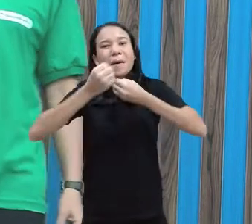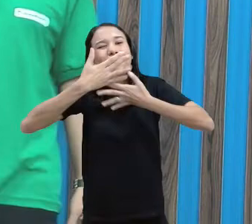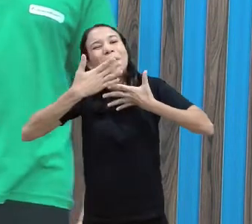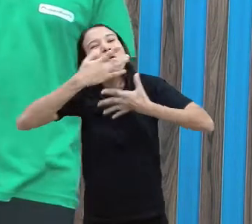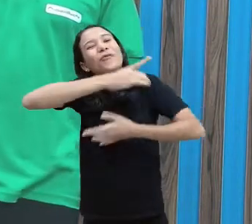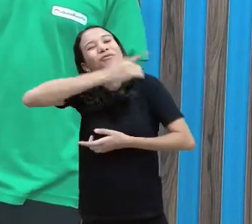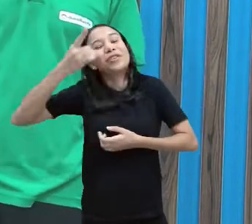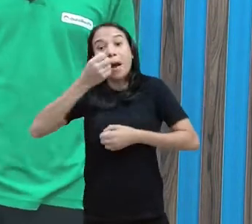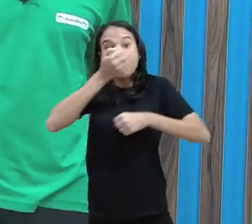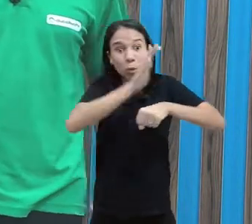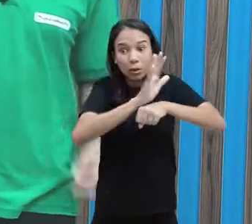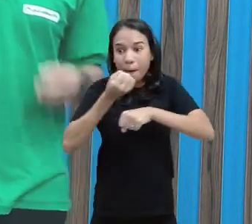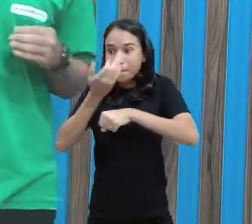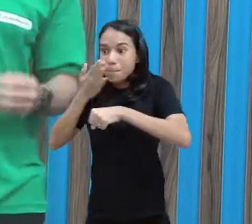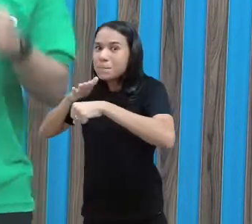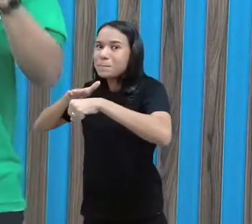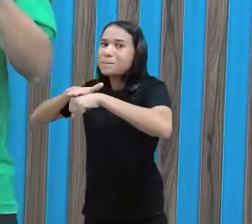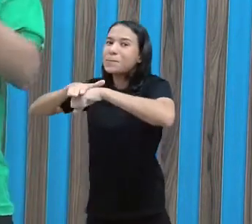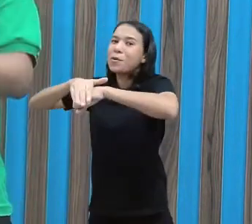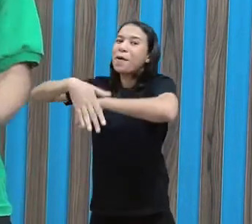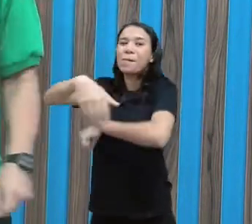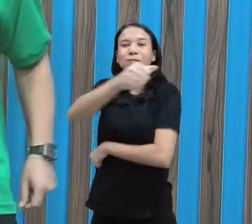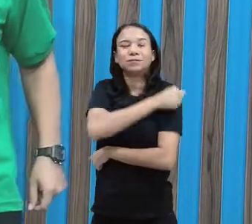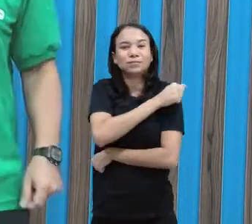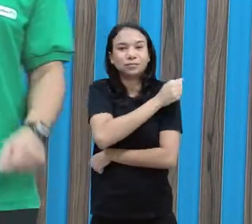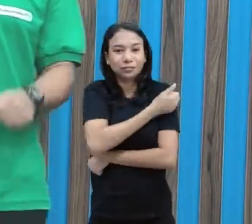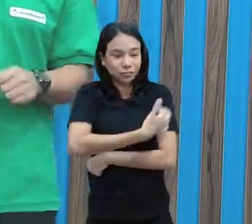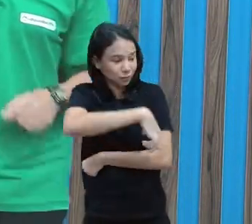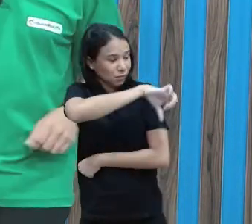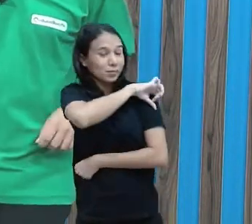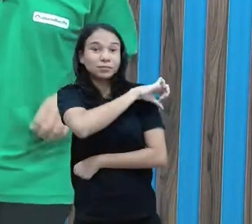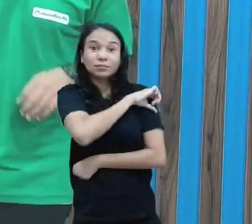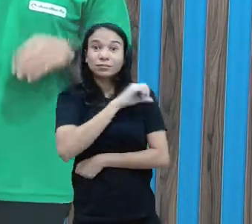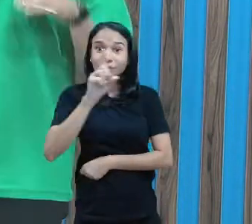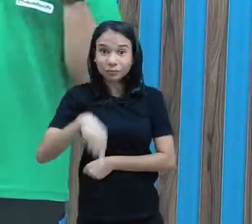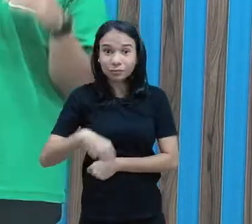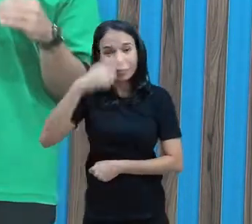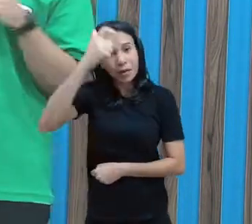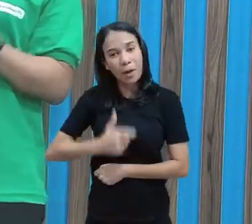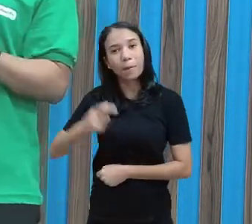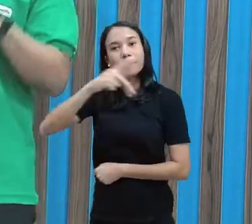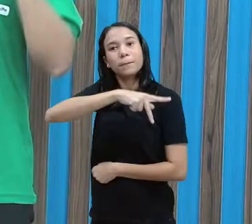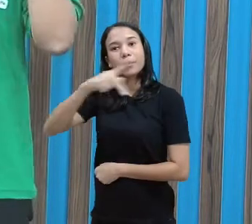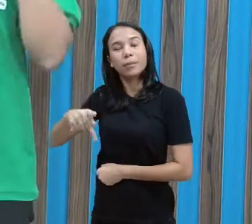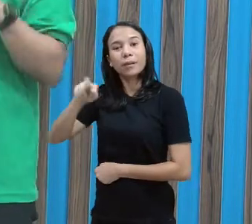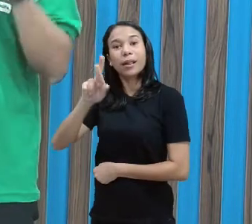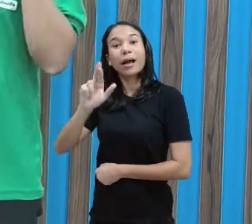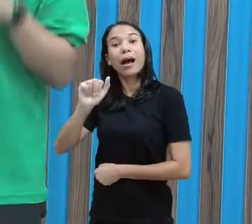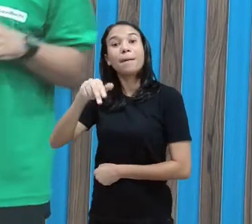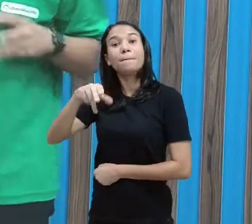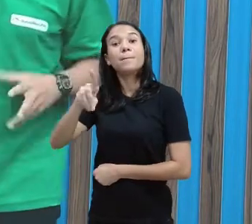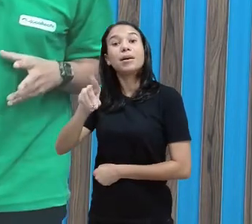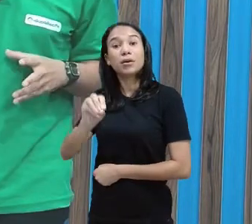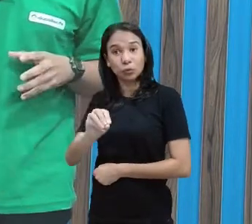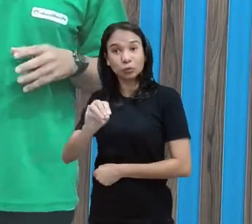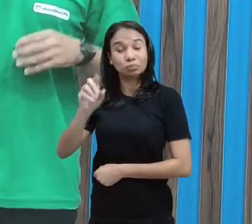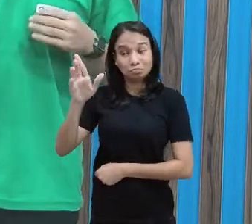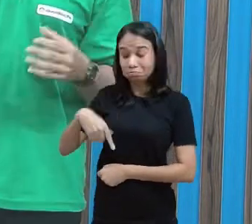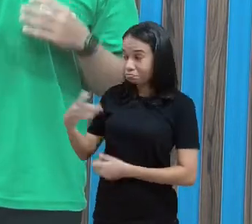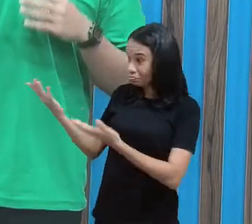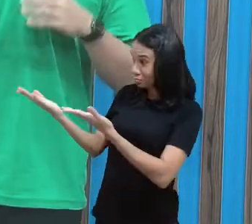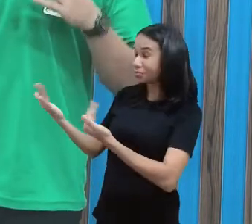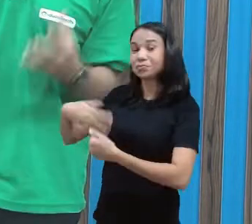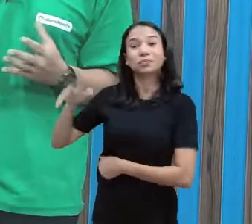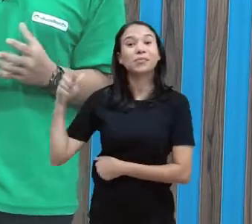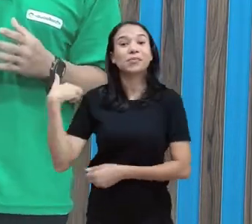Bom dia, boa tarde, boa noite, alunos do nono ano. Eu sou o professor Armando Pérez e